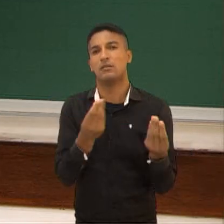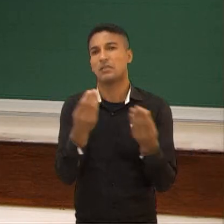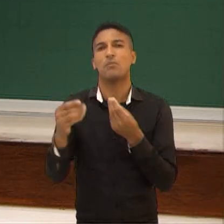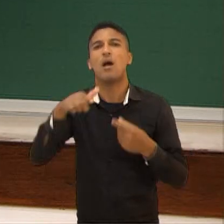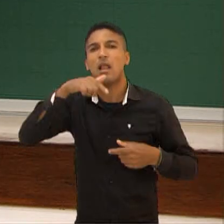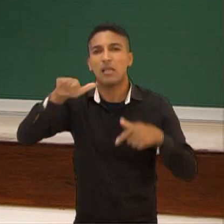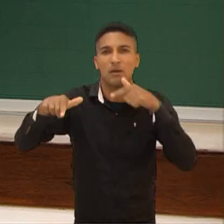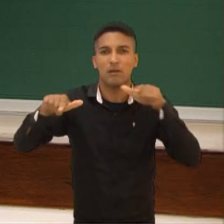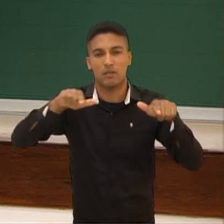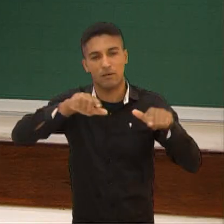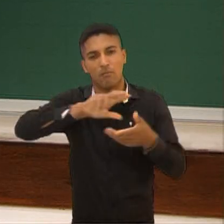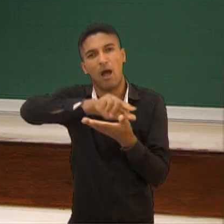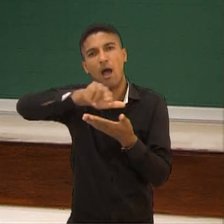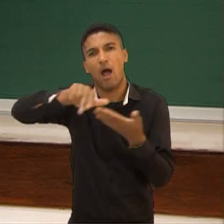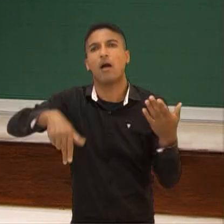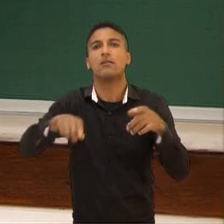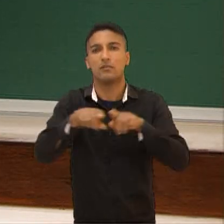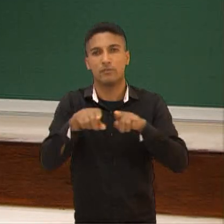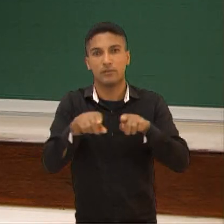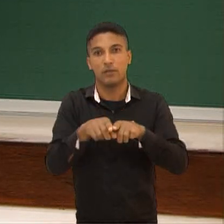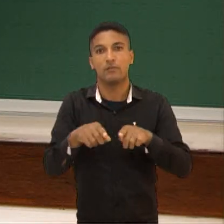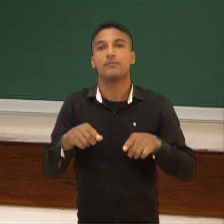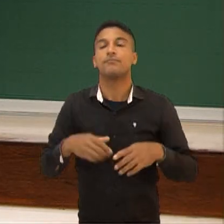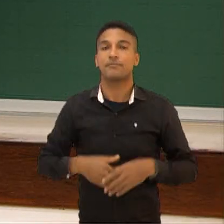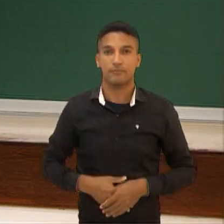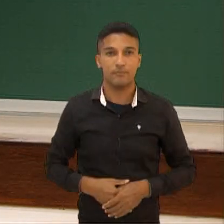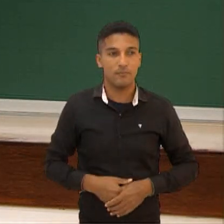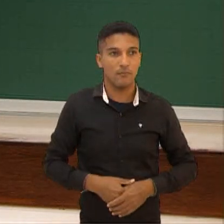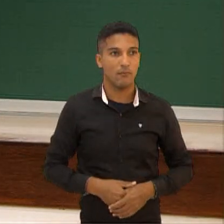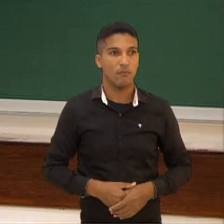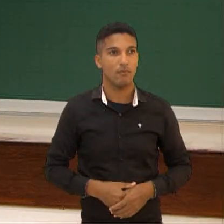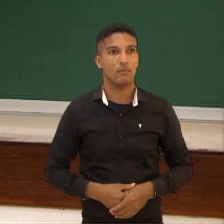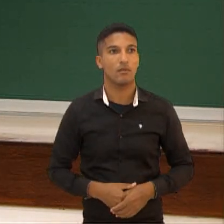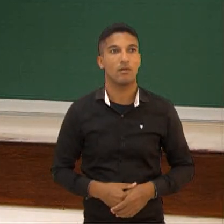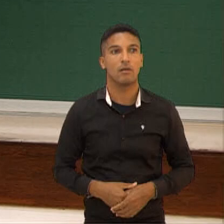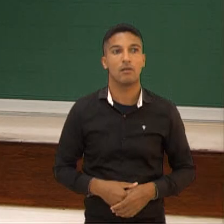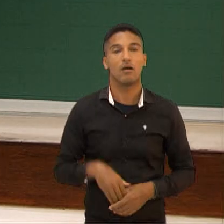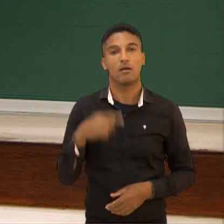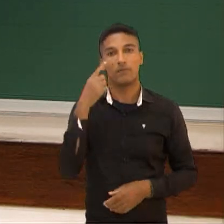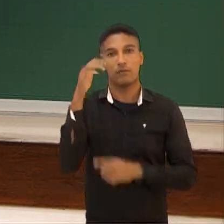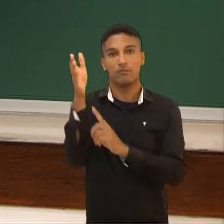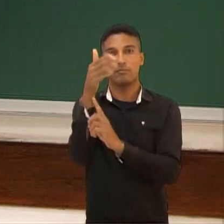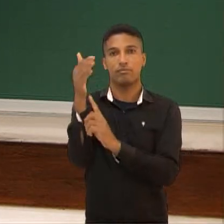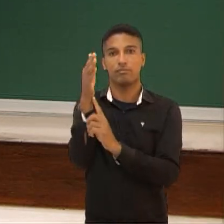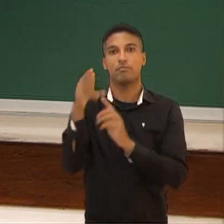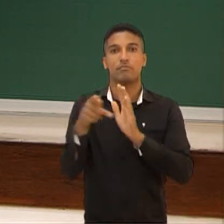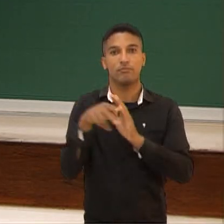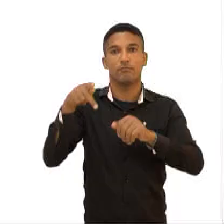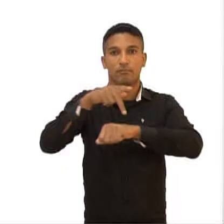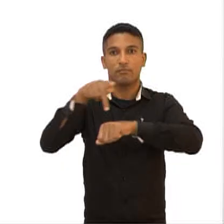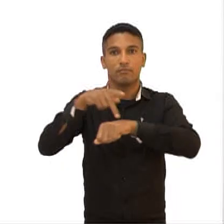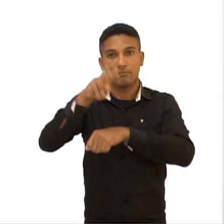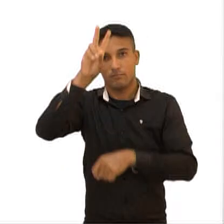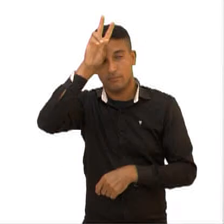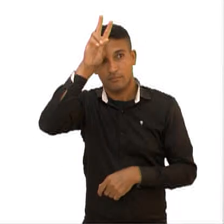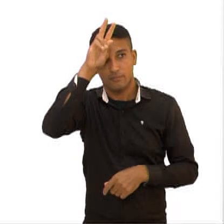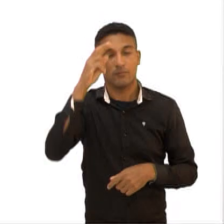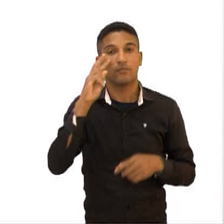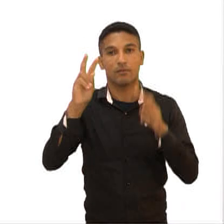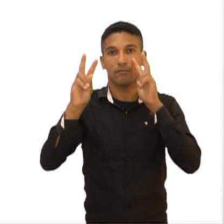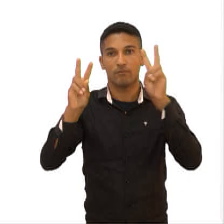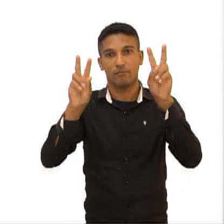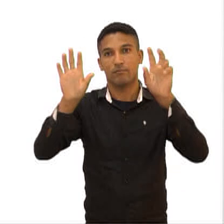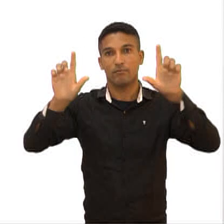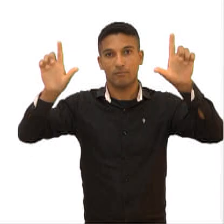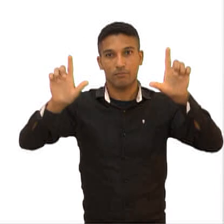população, além do espanhol. Então, a bandeira de Peru é essa que está em sua tela, é essa ali, né? Simboliza